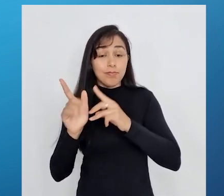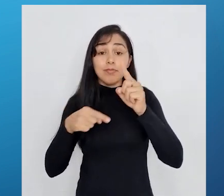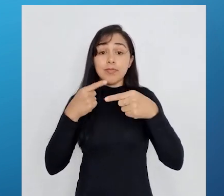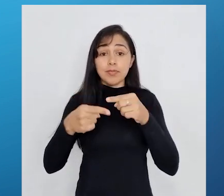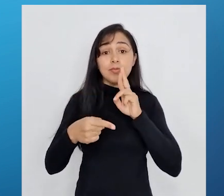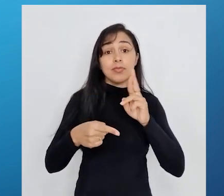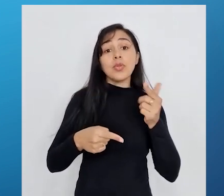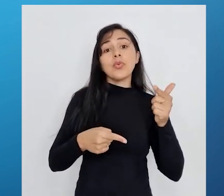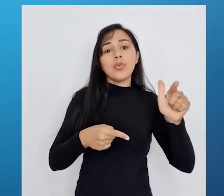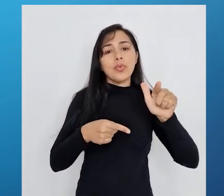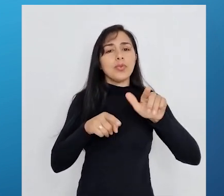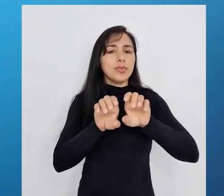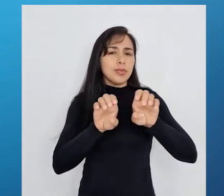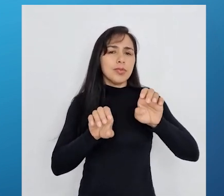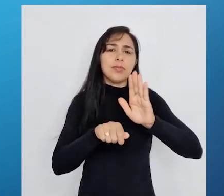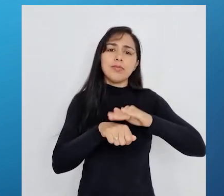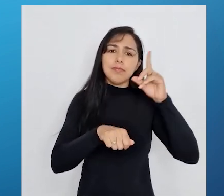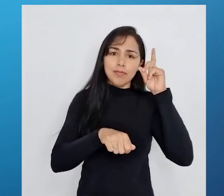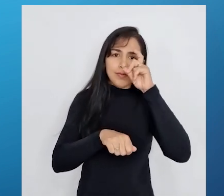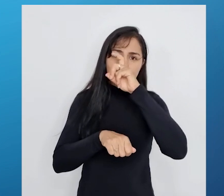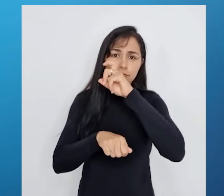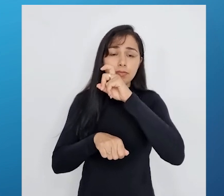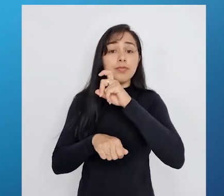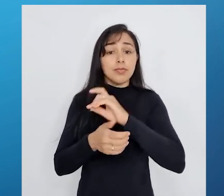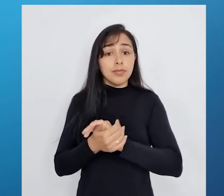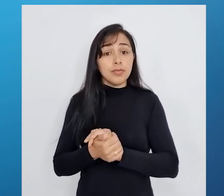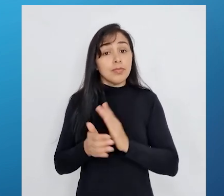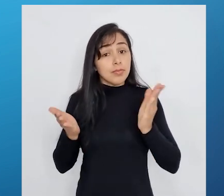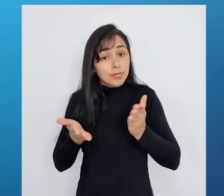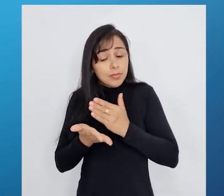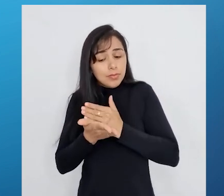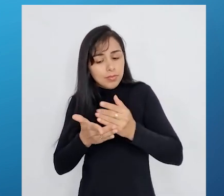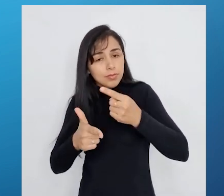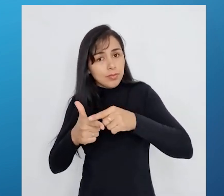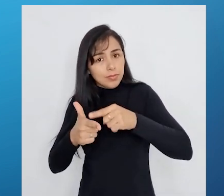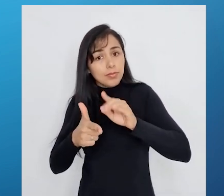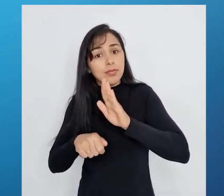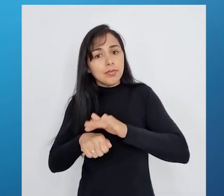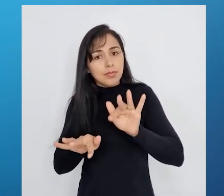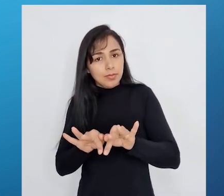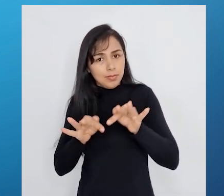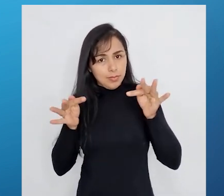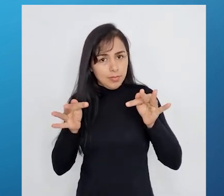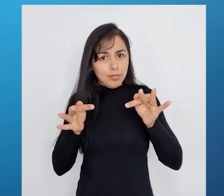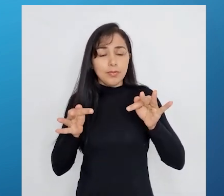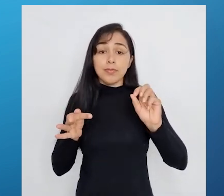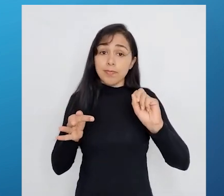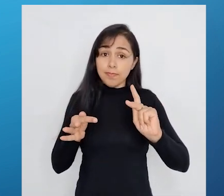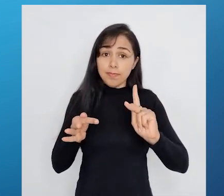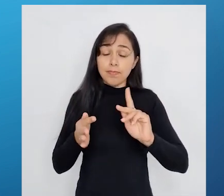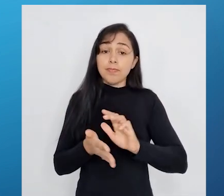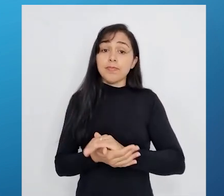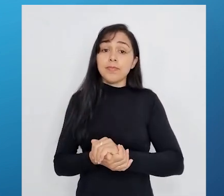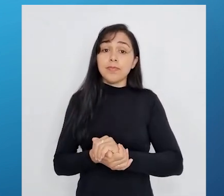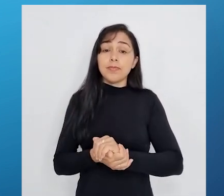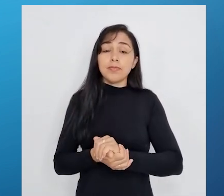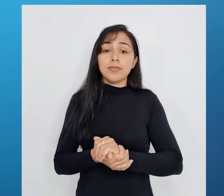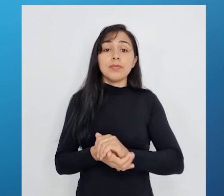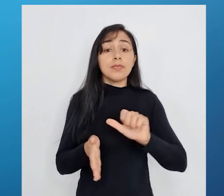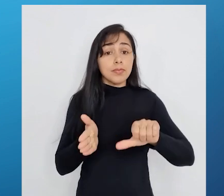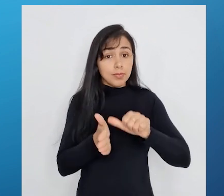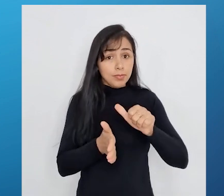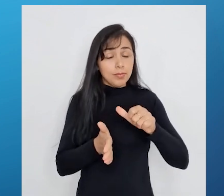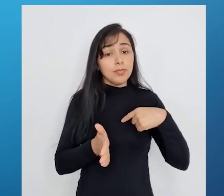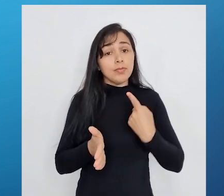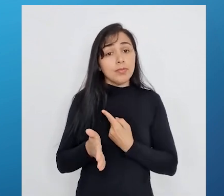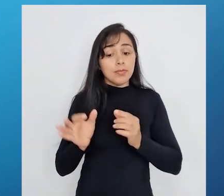de um problema mais simples para que a gente possa pegar afinidade com o método. Então a ideia primeiro é nós montarmos